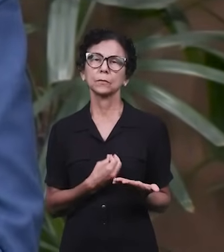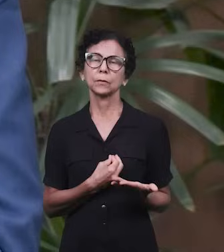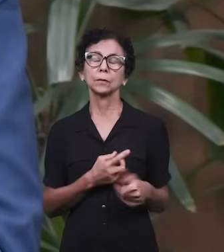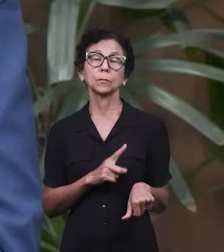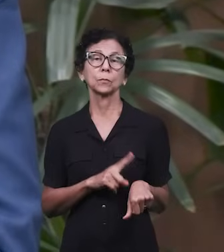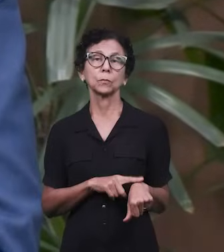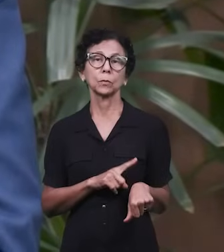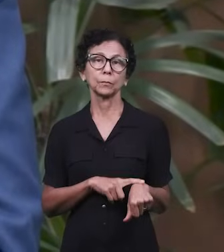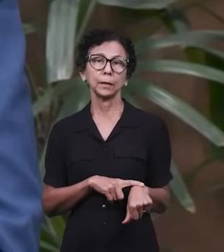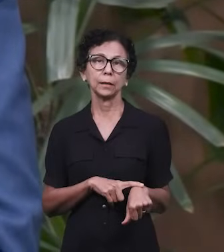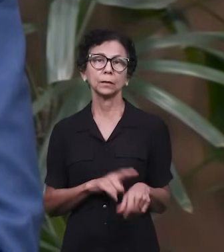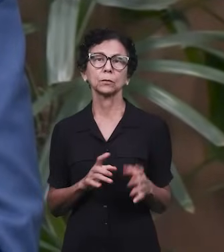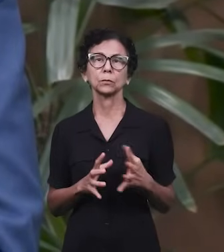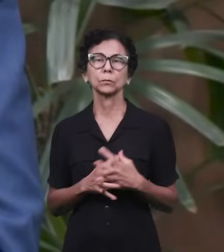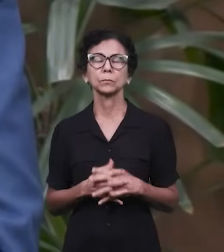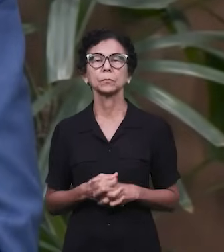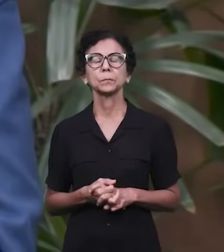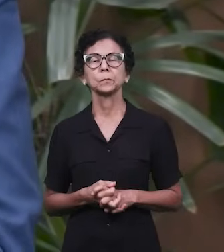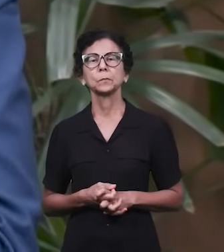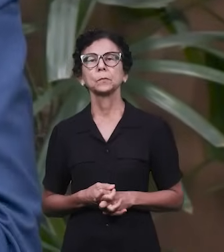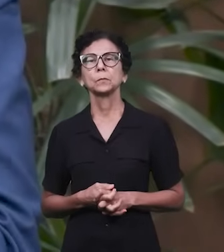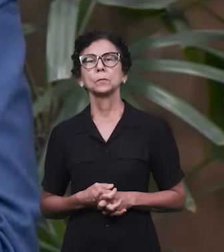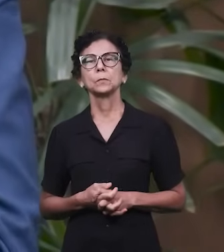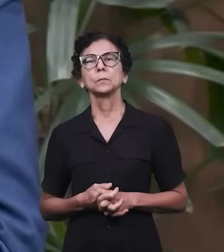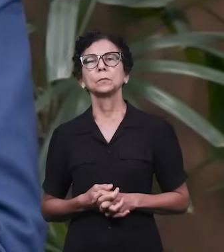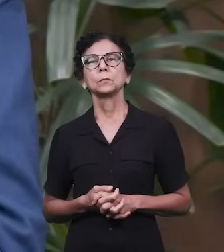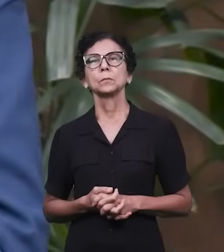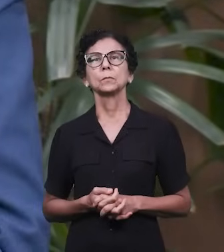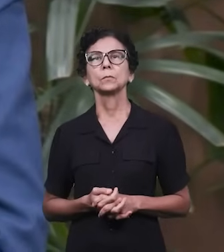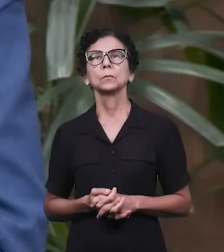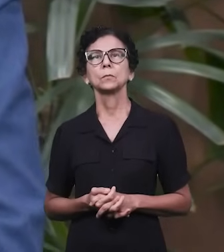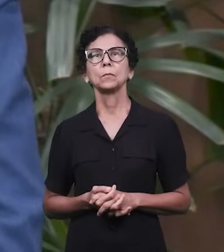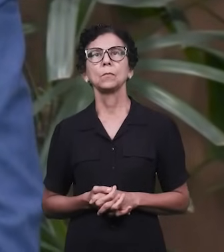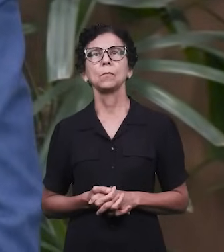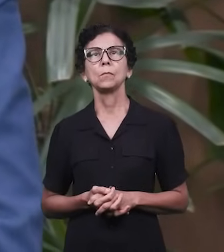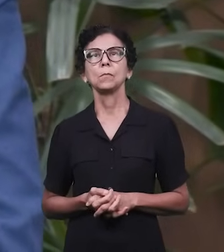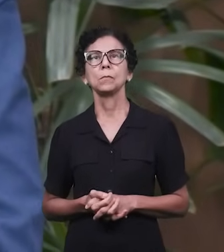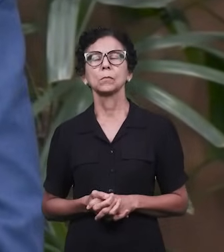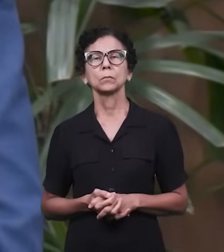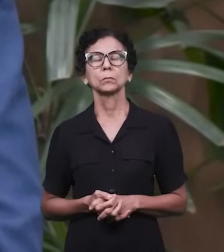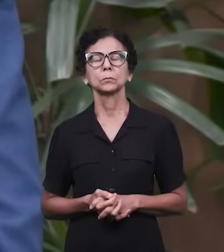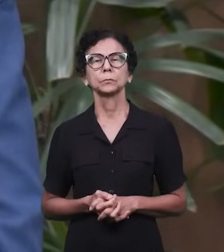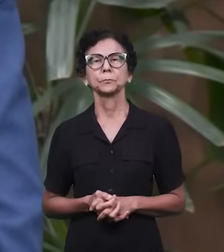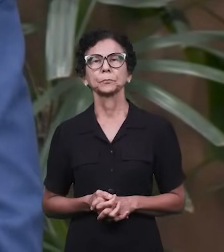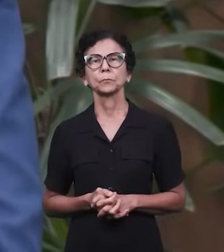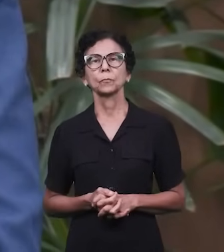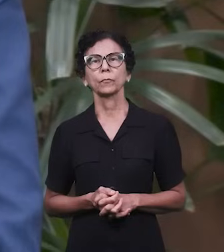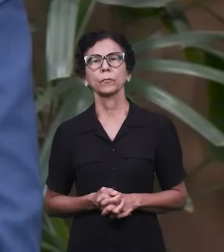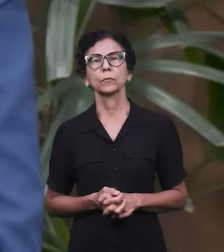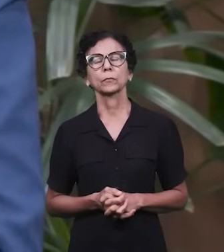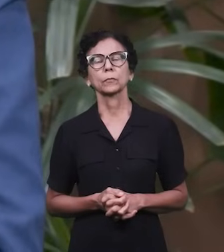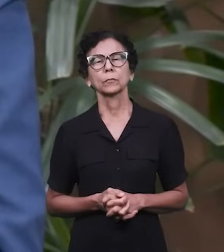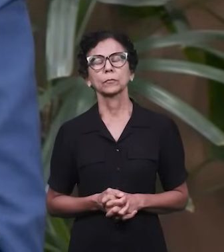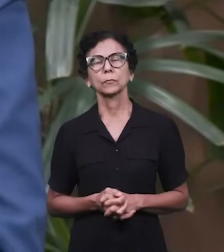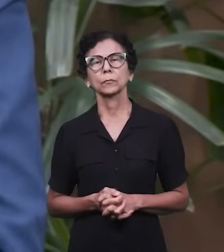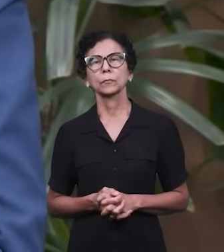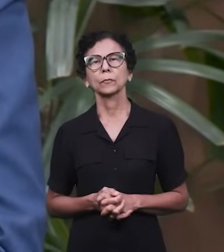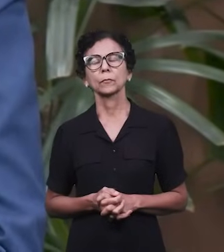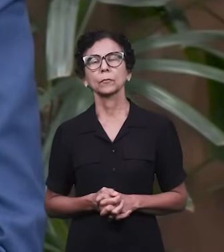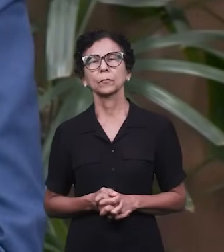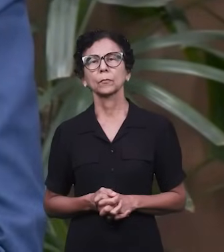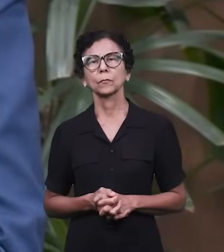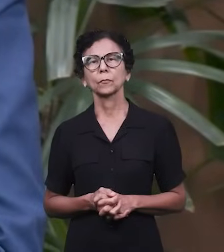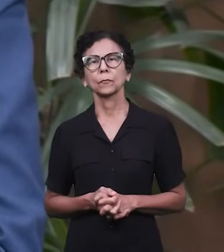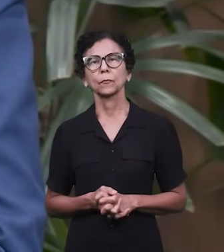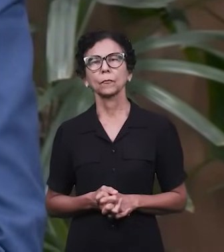está sendo colocado sobrepondo o saber acadêmico. E nós não temos interesse nenhum